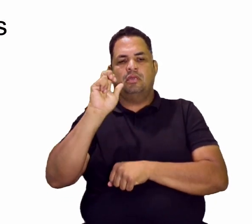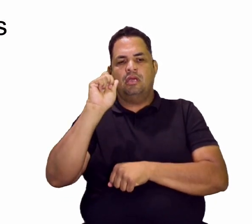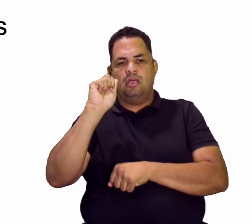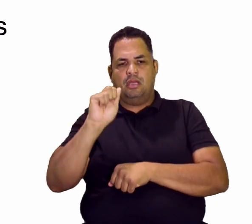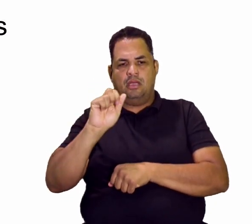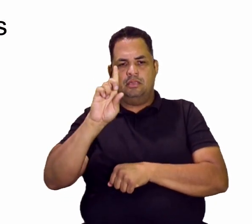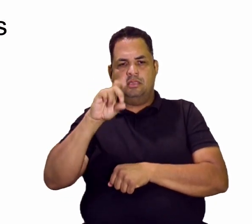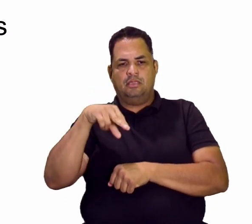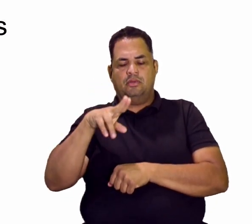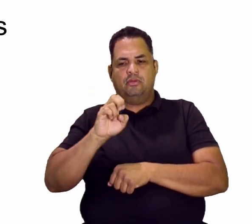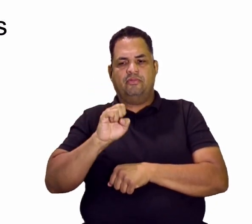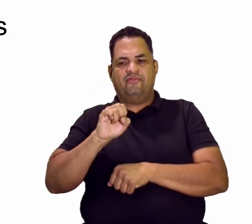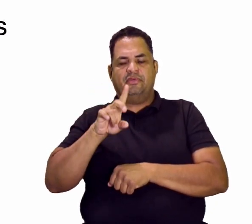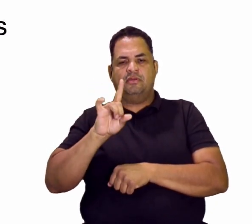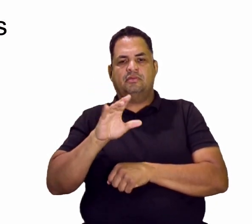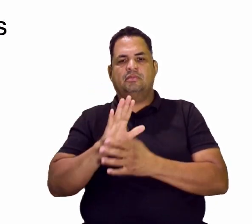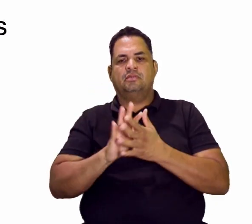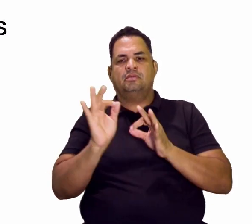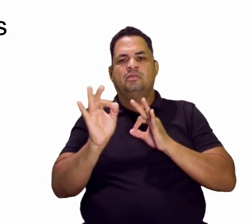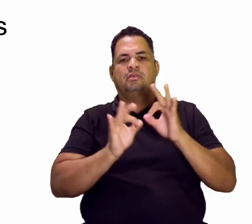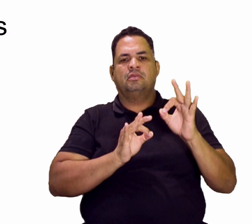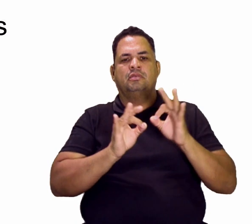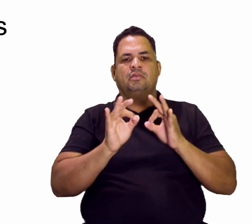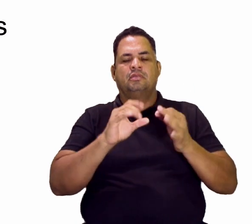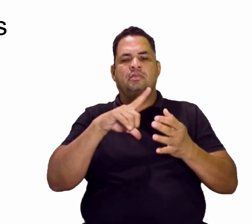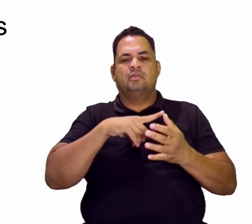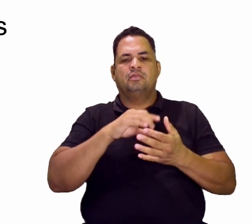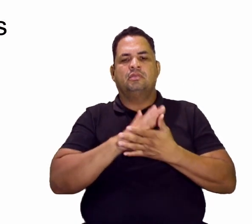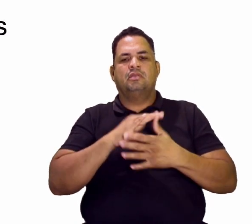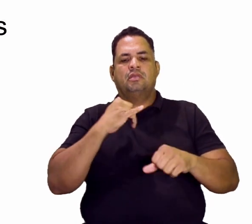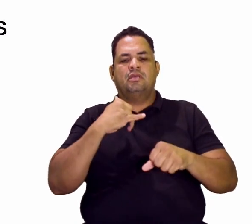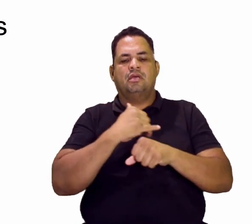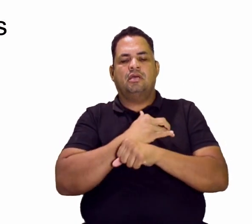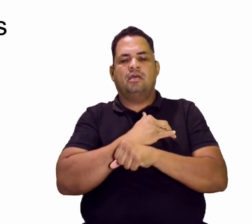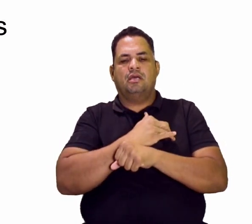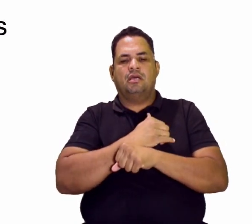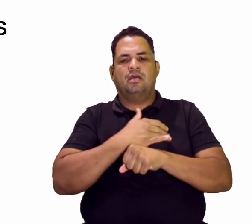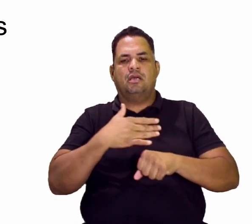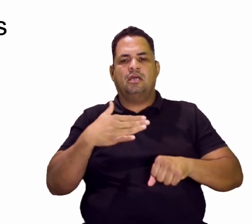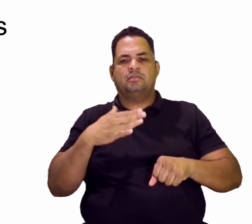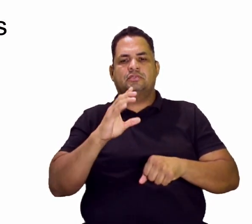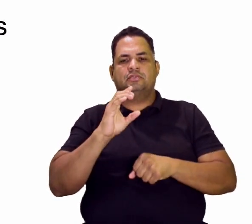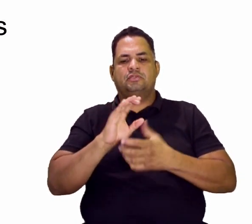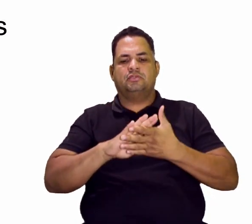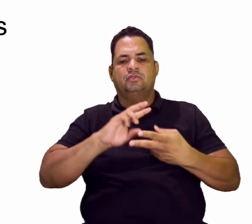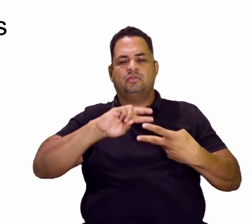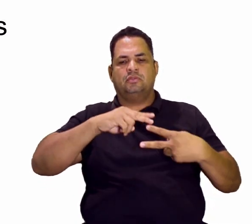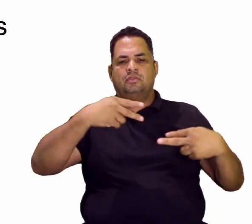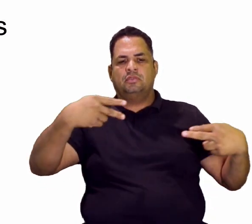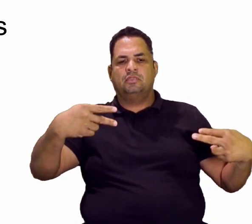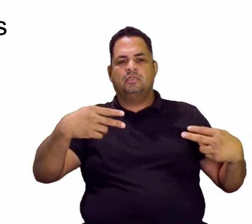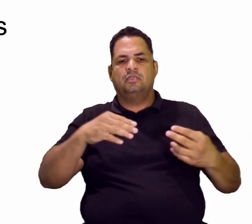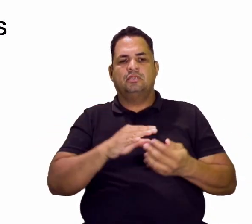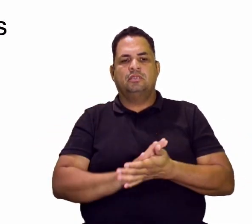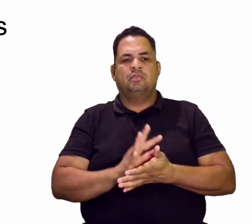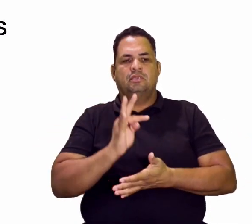são os vírus formados por ácido nucleico de DNA. E temos também